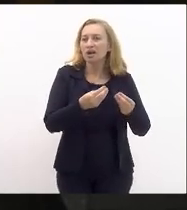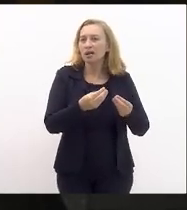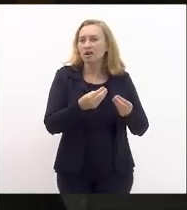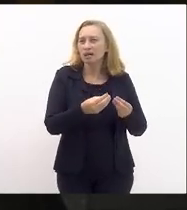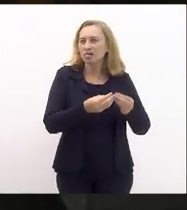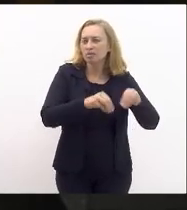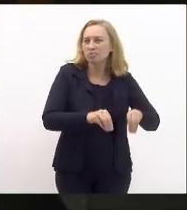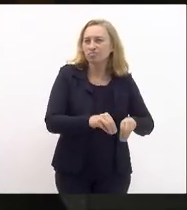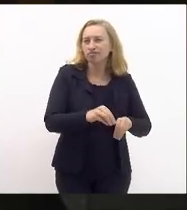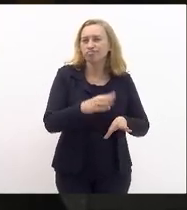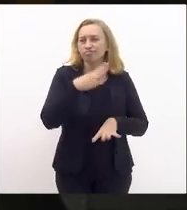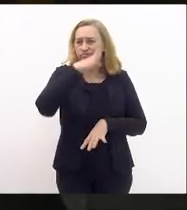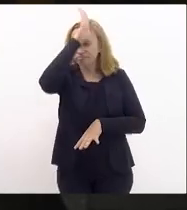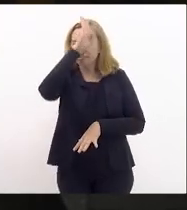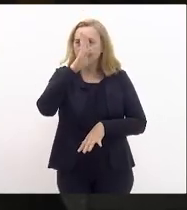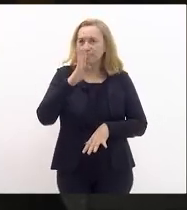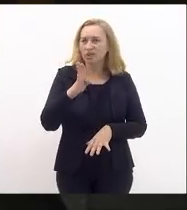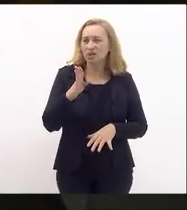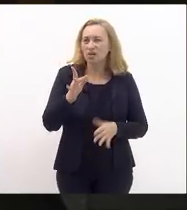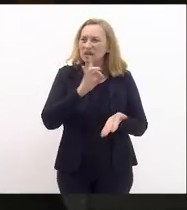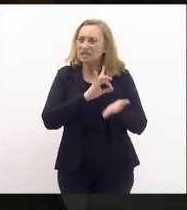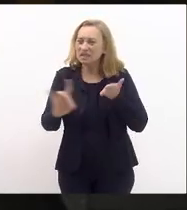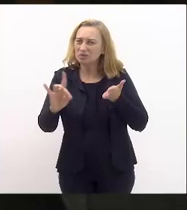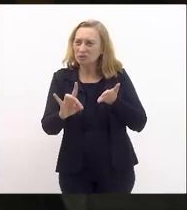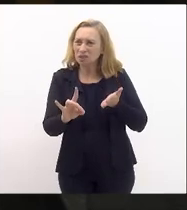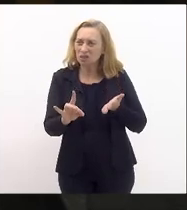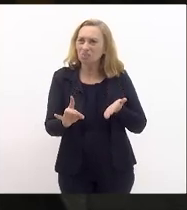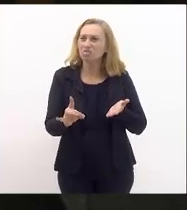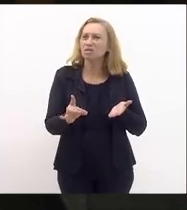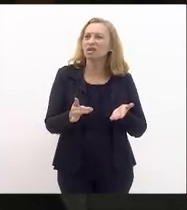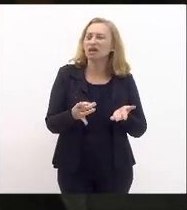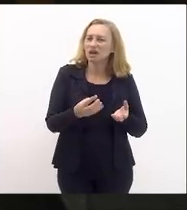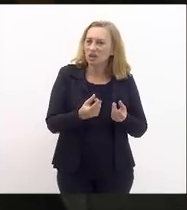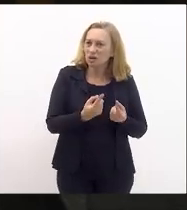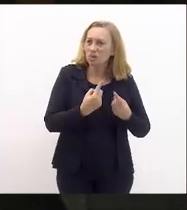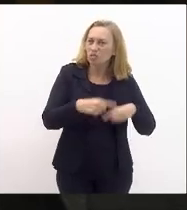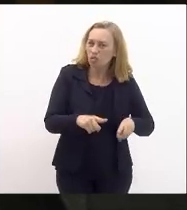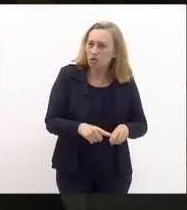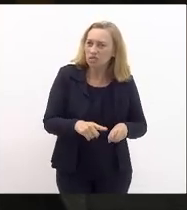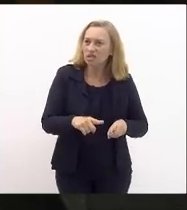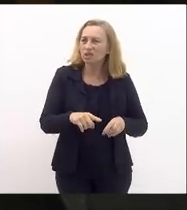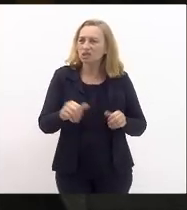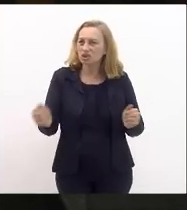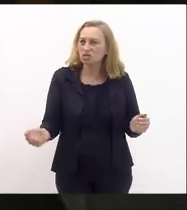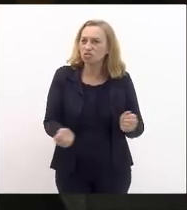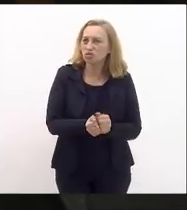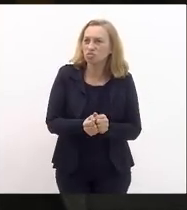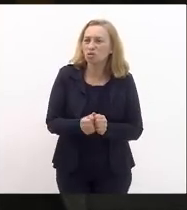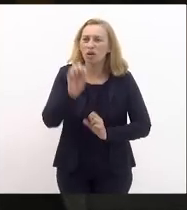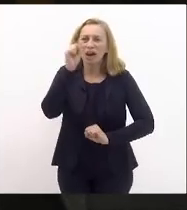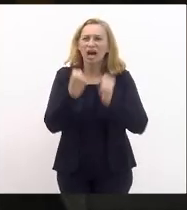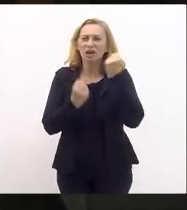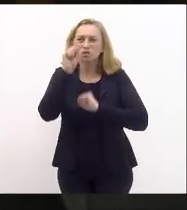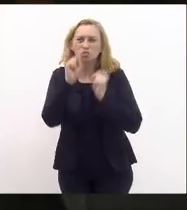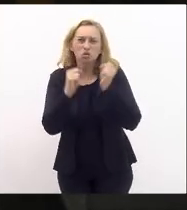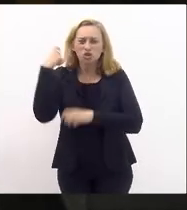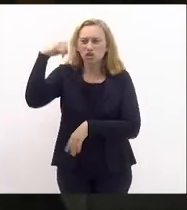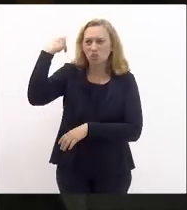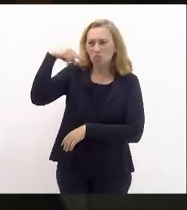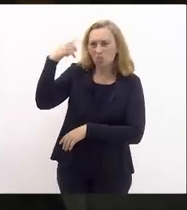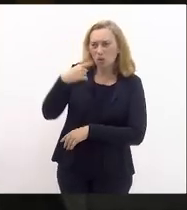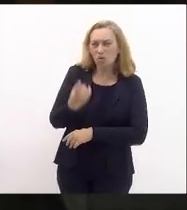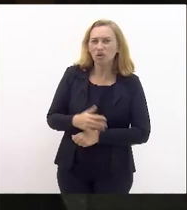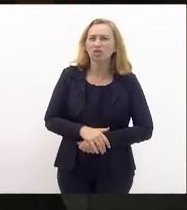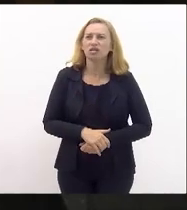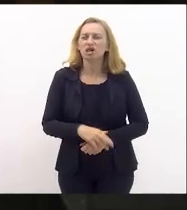da política antimanicomial no Brasil, tem desmontado, tem atacado, se associou à indústria da loucura, aqueles